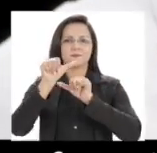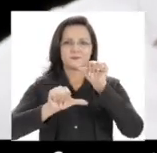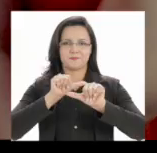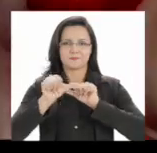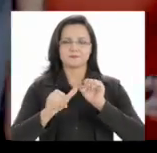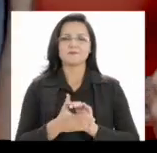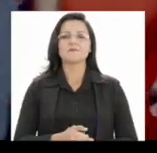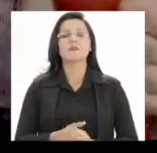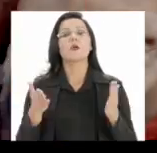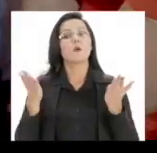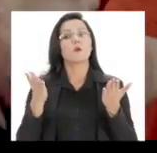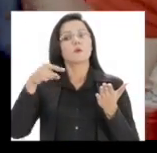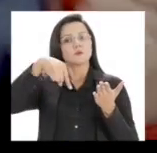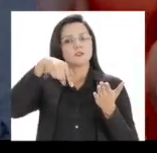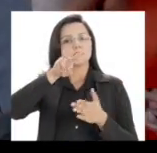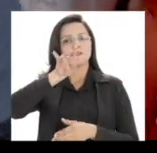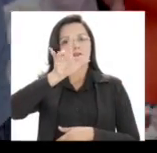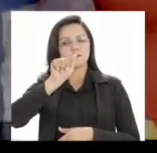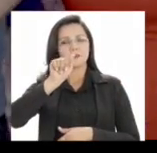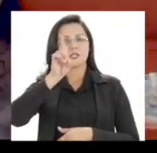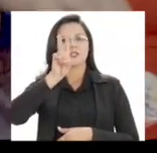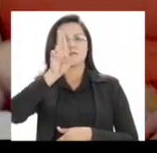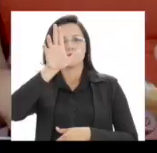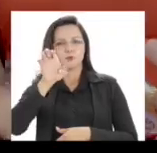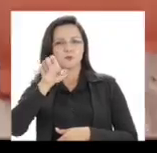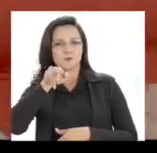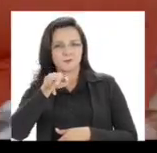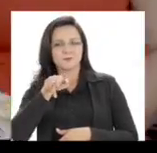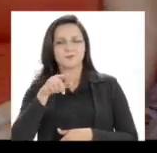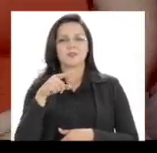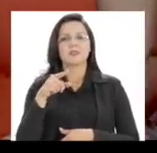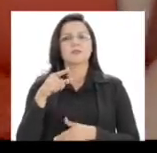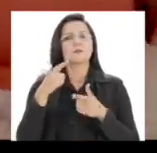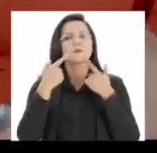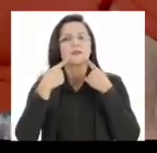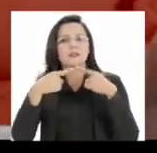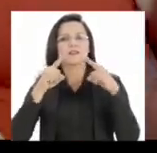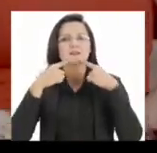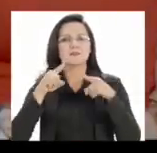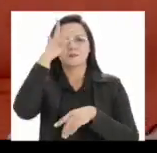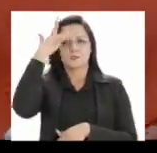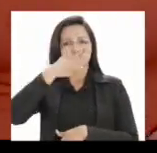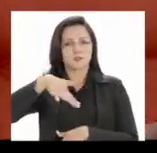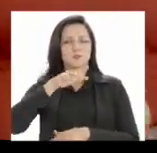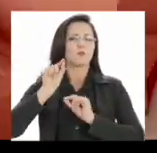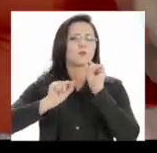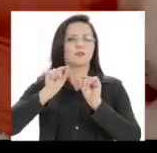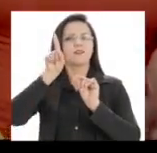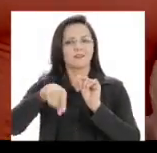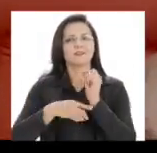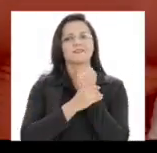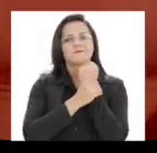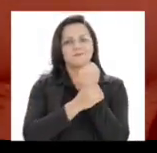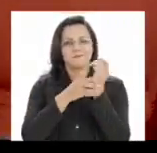de mudança. Nós estamos aqui na Vila Irmã Dulce. A Irmã Dulce, a grande queixa, dentre tantas coisas que faltam, é